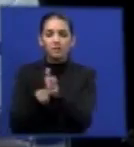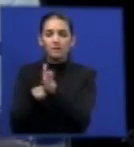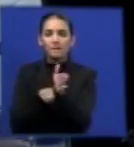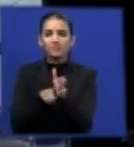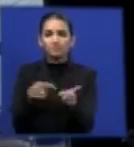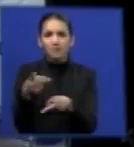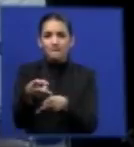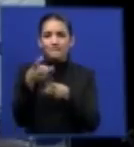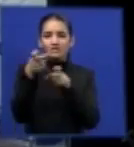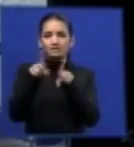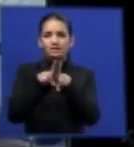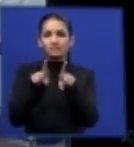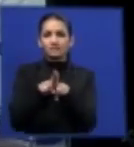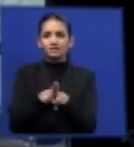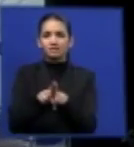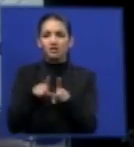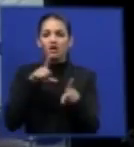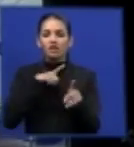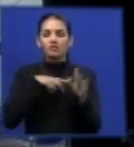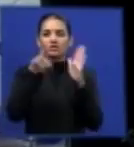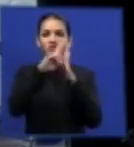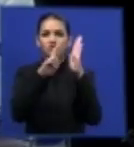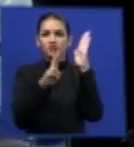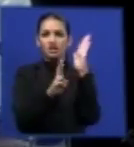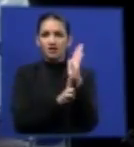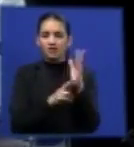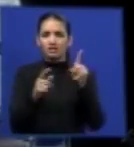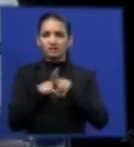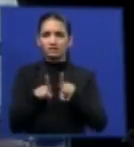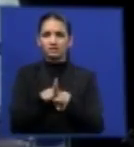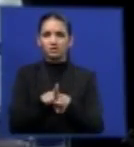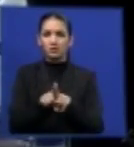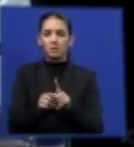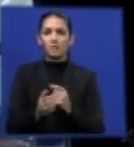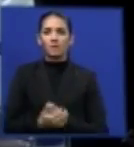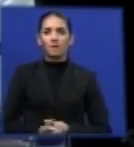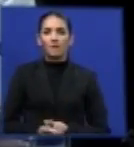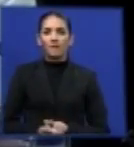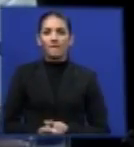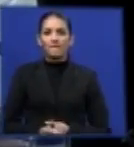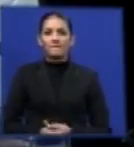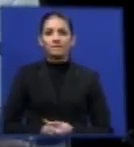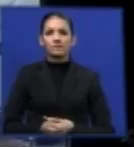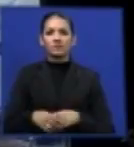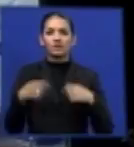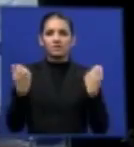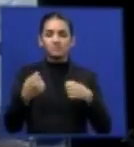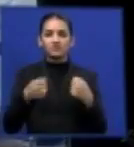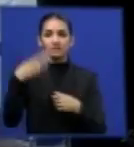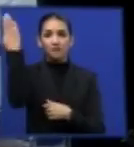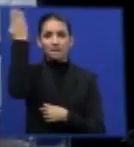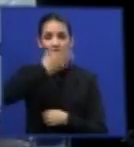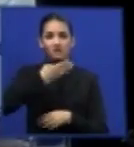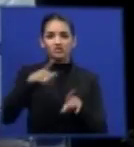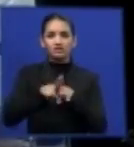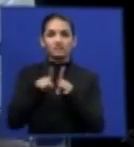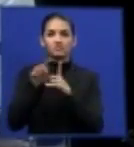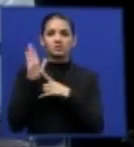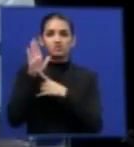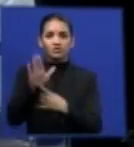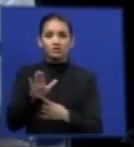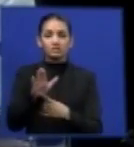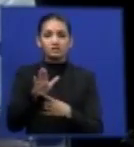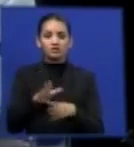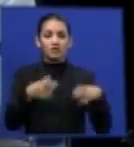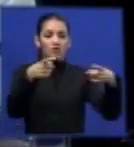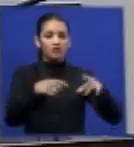a meta ou seja aplicando a regra das resoluções CONAMA deveriam ter sido comprovadas a destinação final